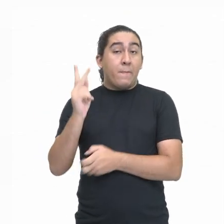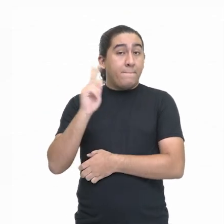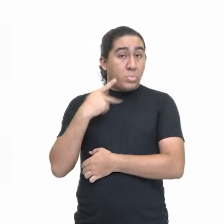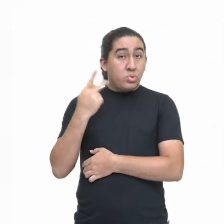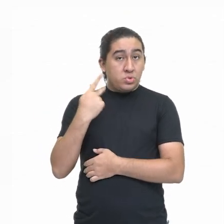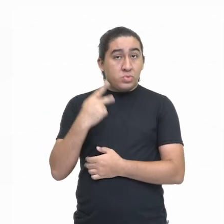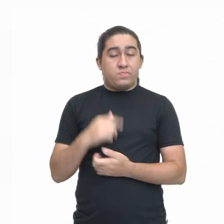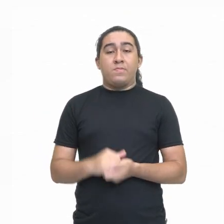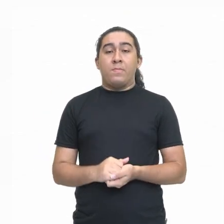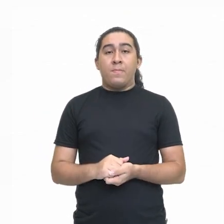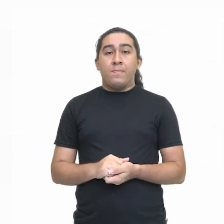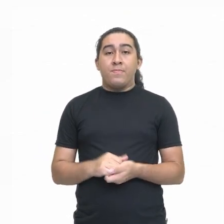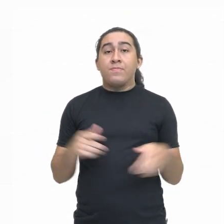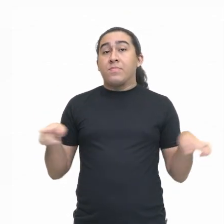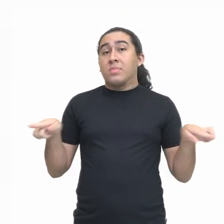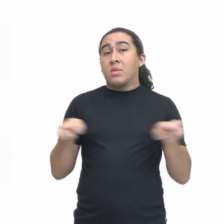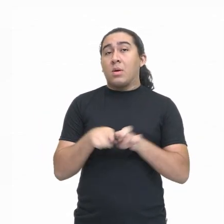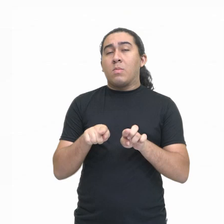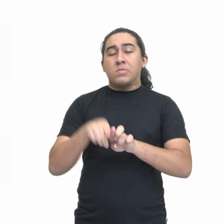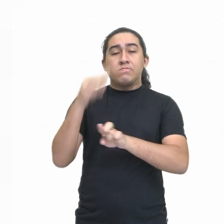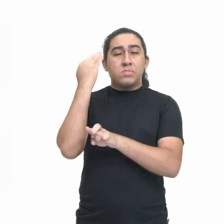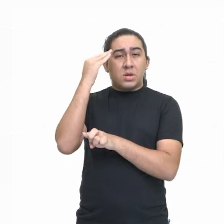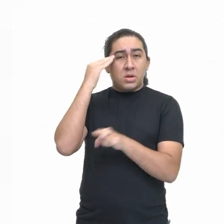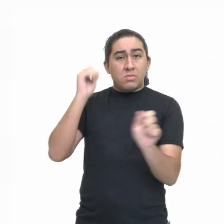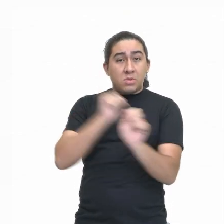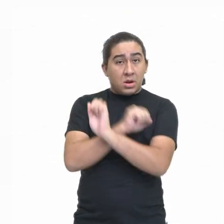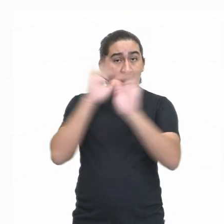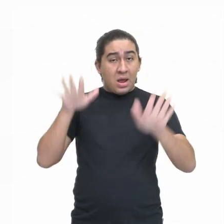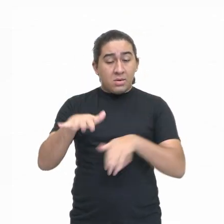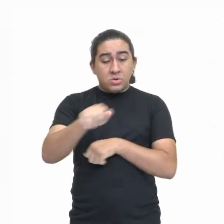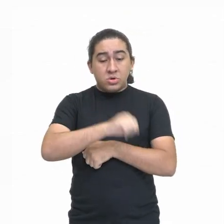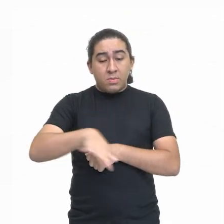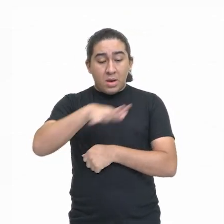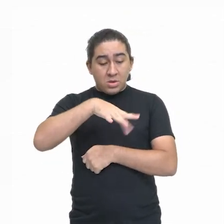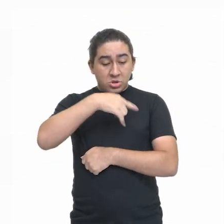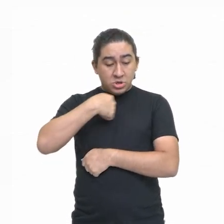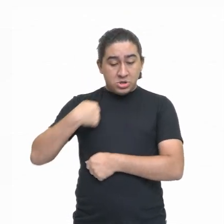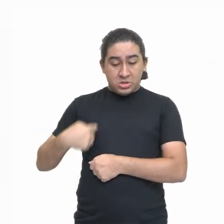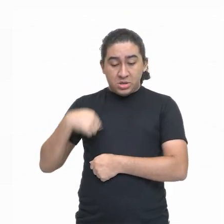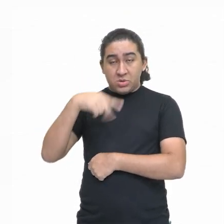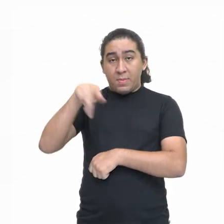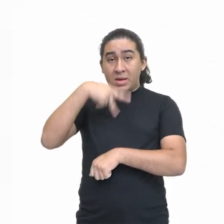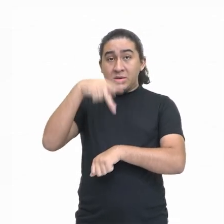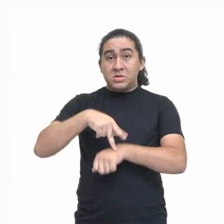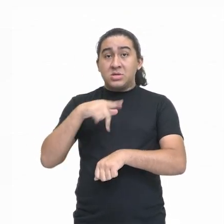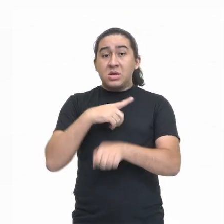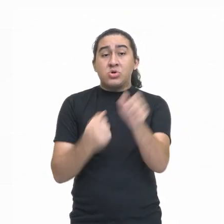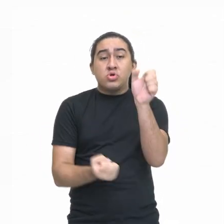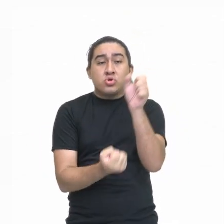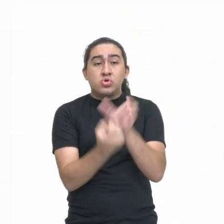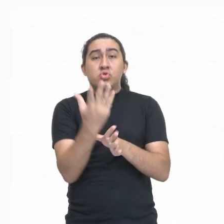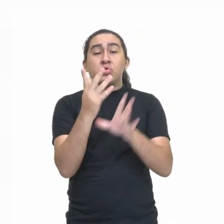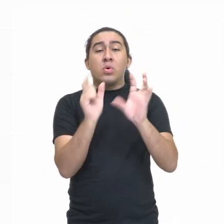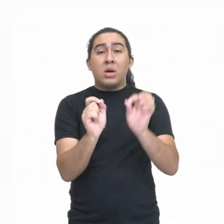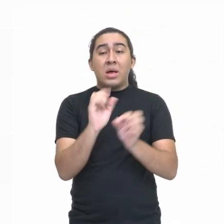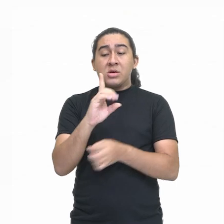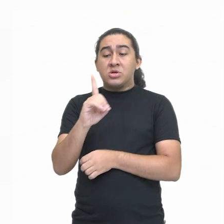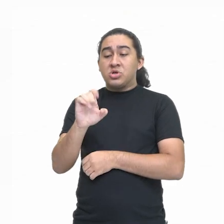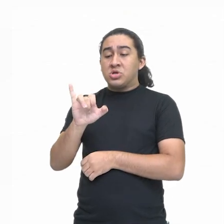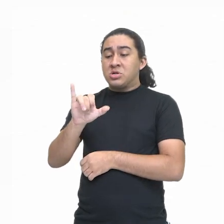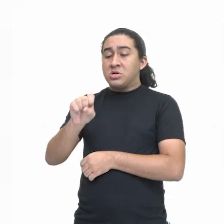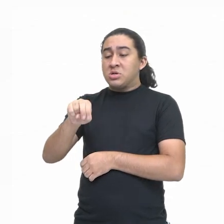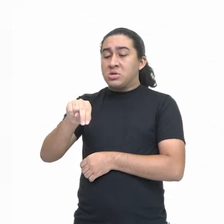né? E dentro do território chinês, você vai ter o surgimento de